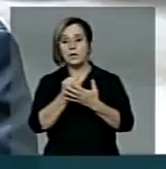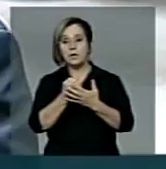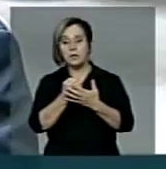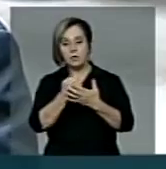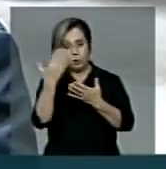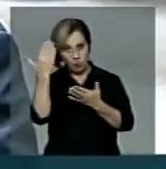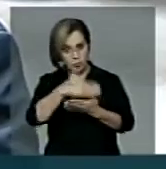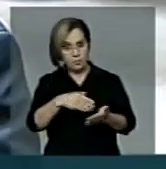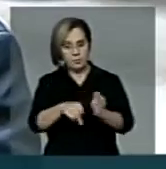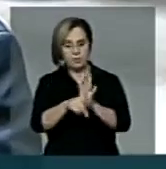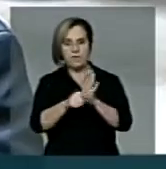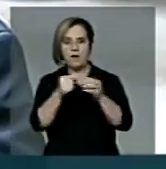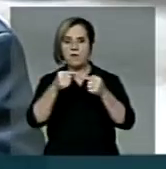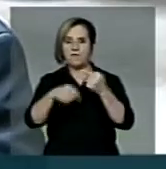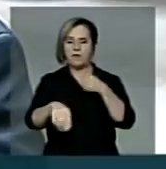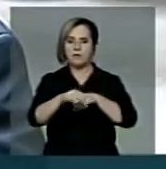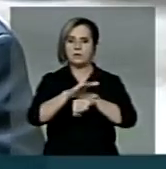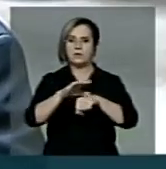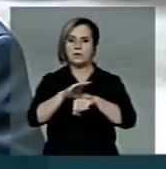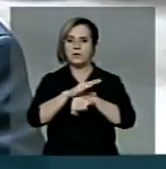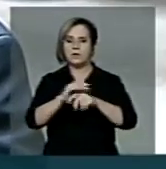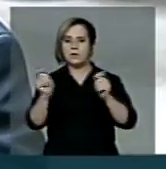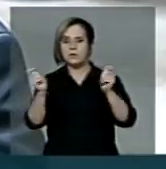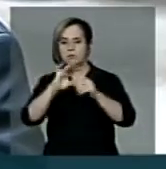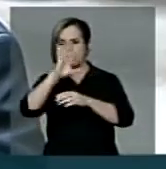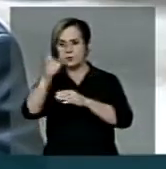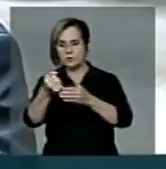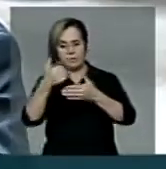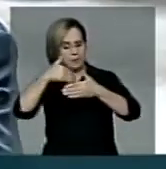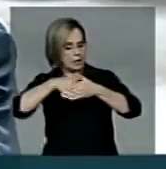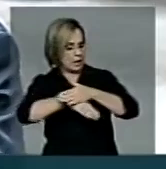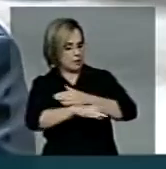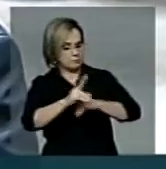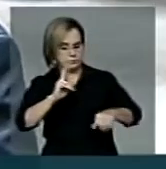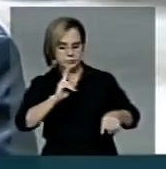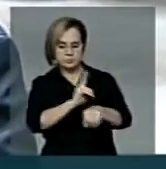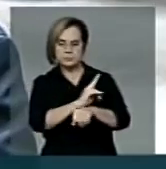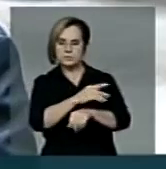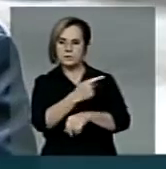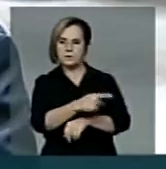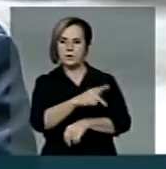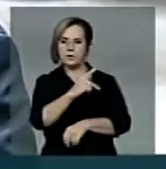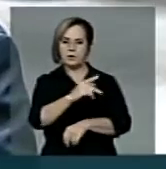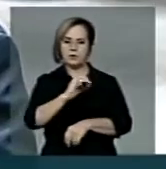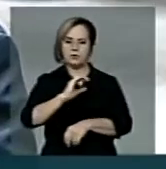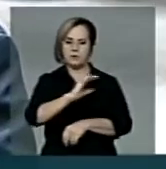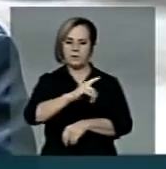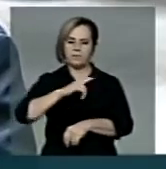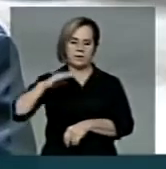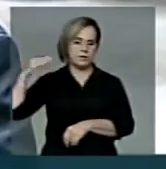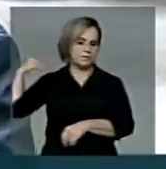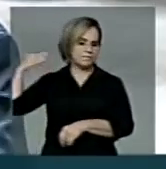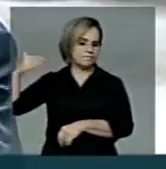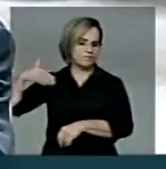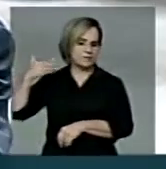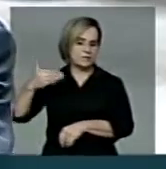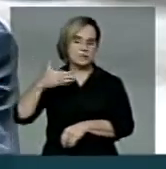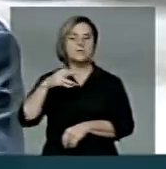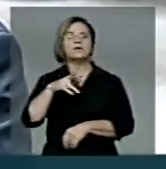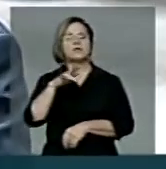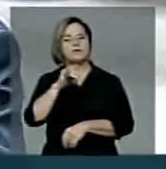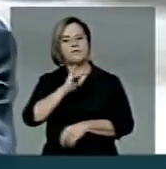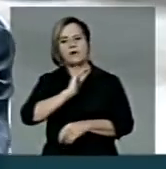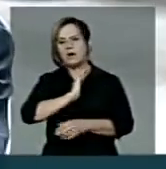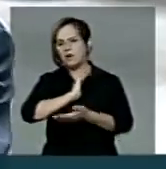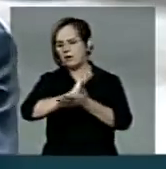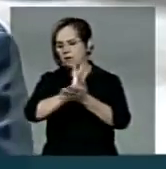possamos arquivar de forma definitiva essa PEC que vem trazer malefícios para os